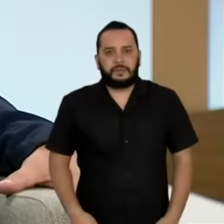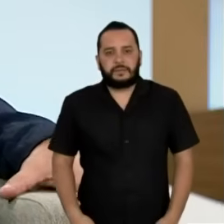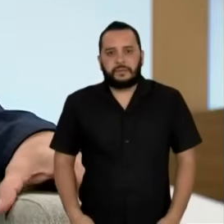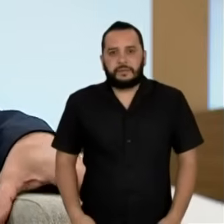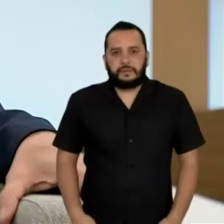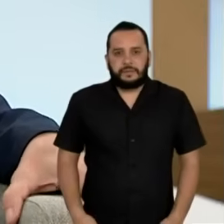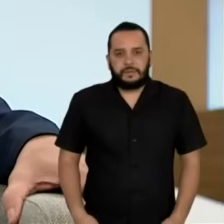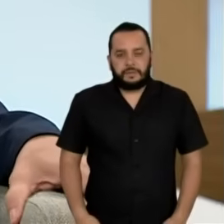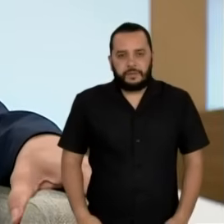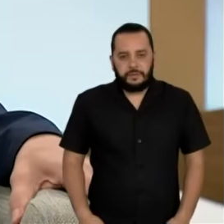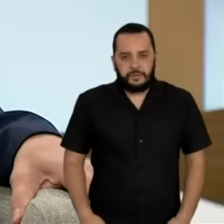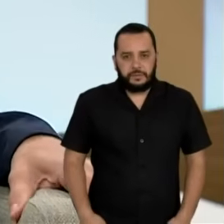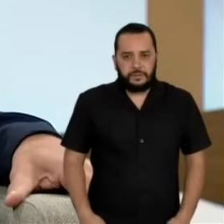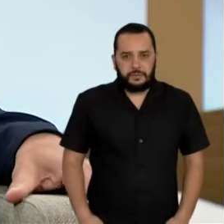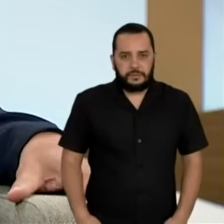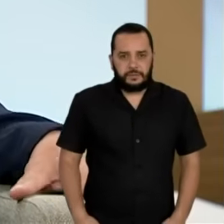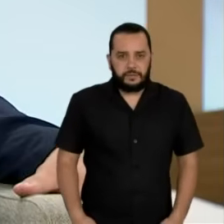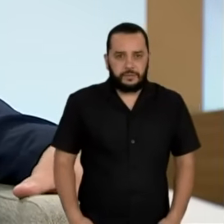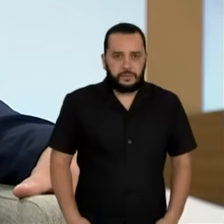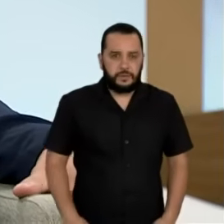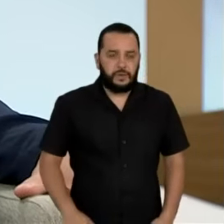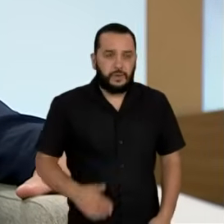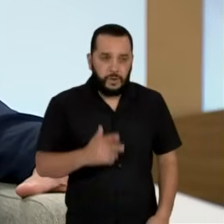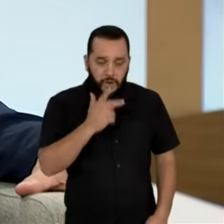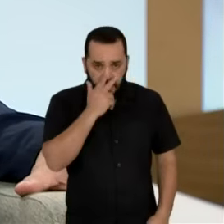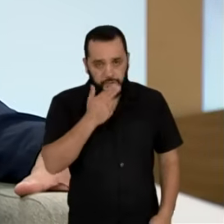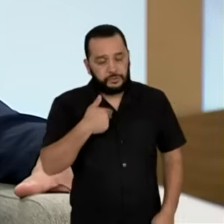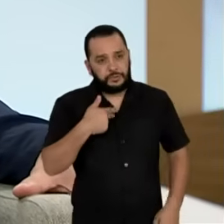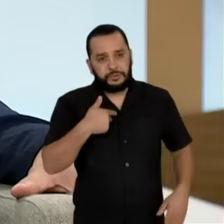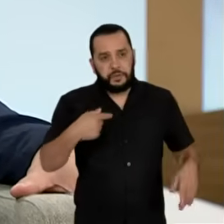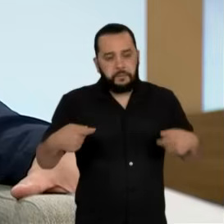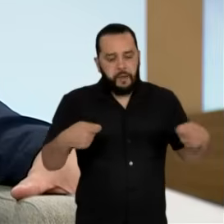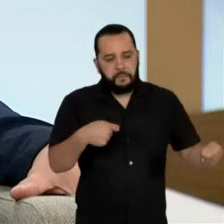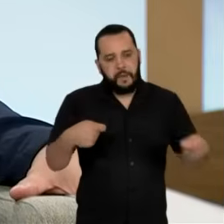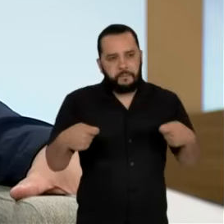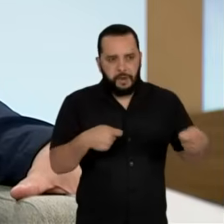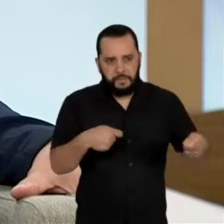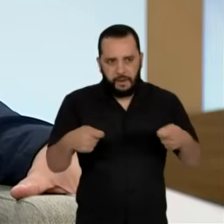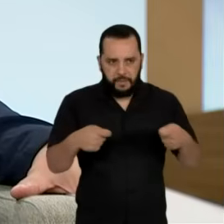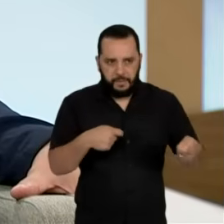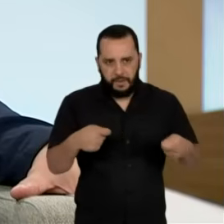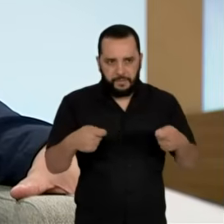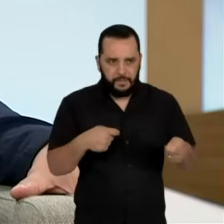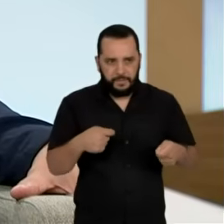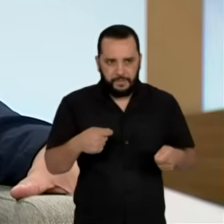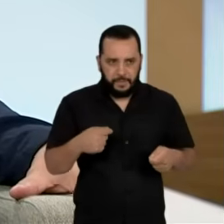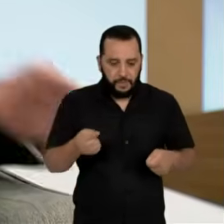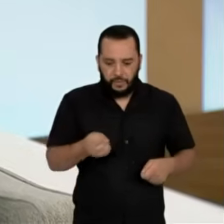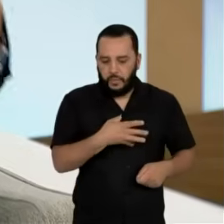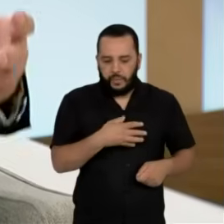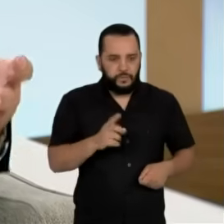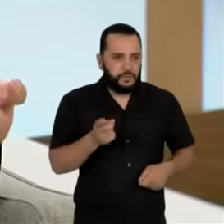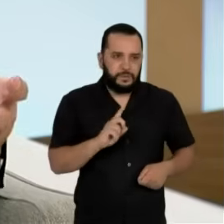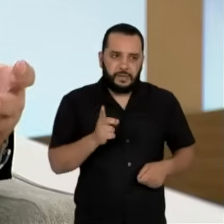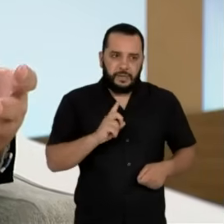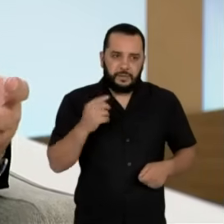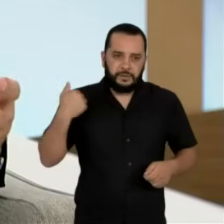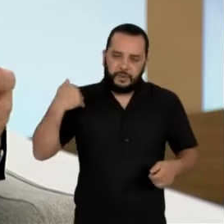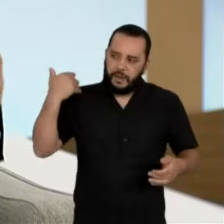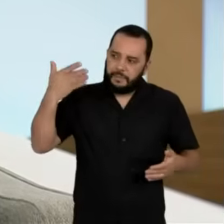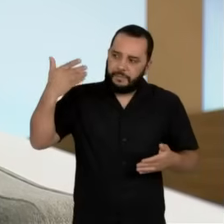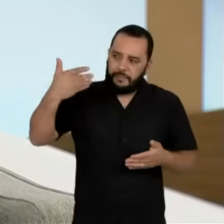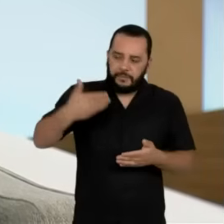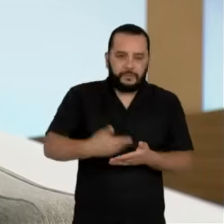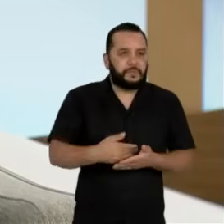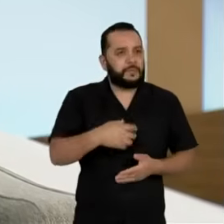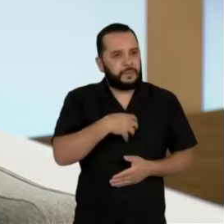Olha, eu acho que esse embate não é de hoje, né? Existem a maneira de se ocupar a Amazônia